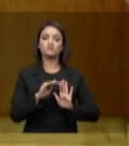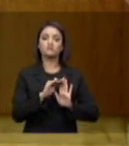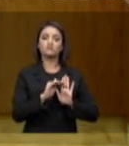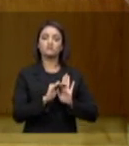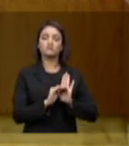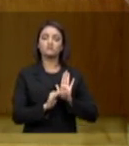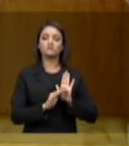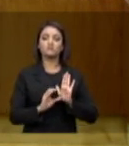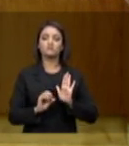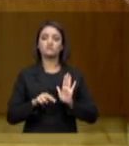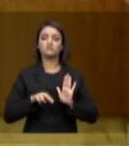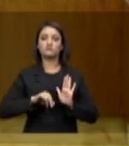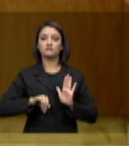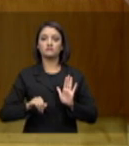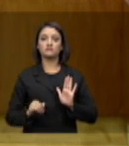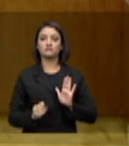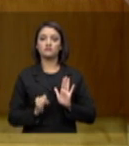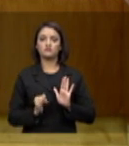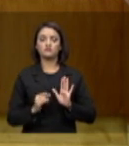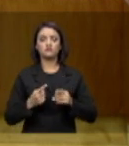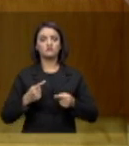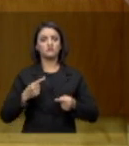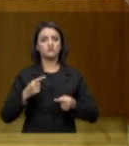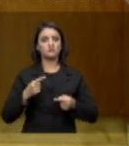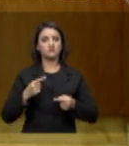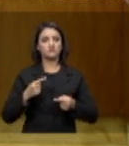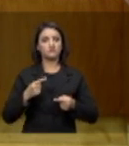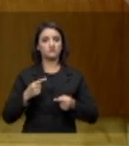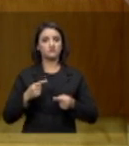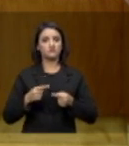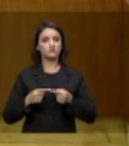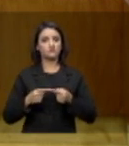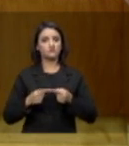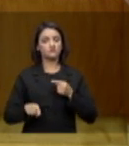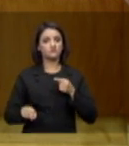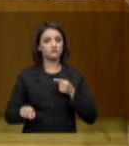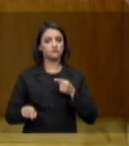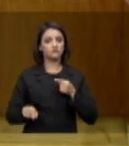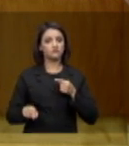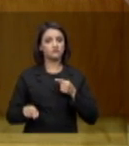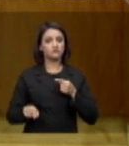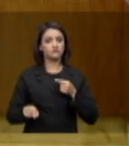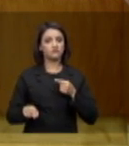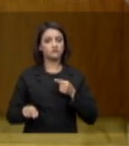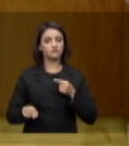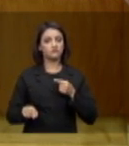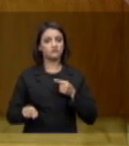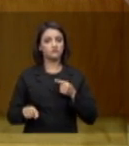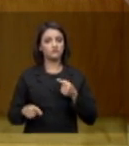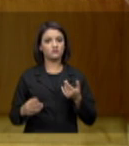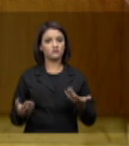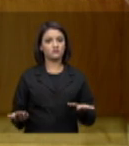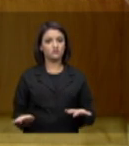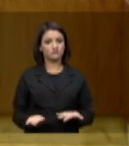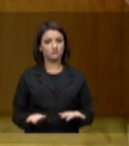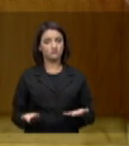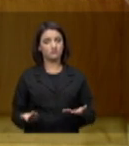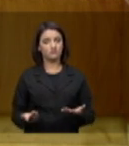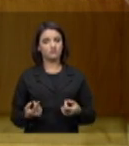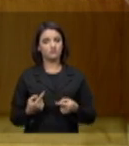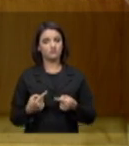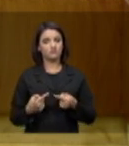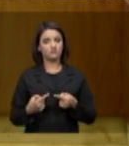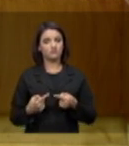do cnj não seriam compatíveis ou não seriam né no momento de liminar